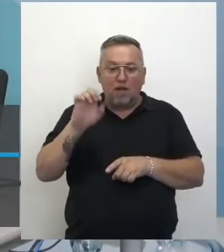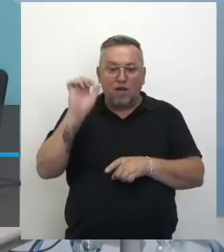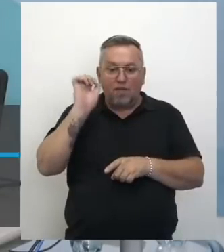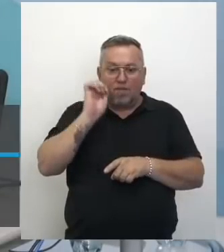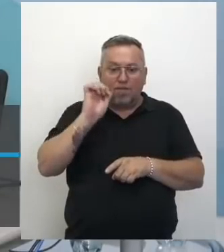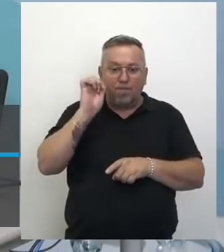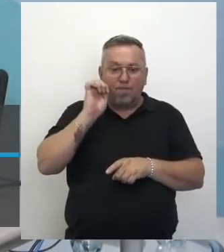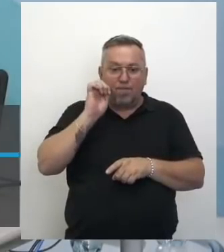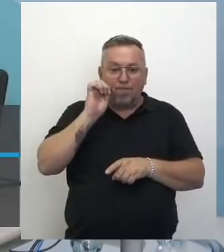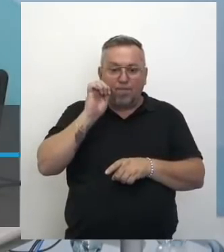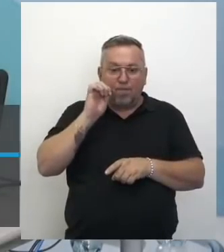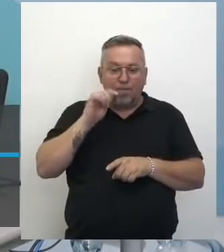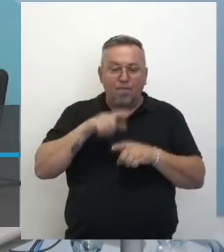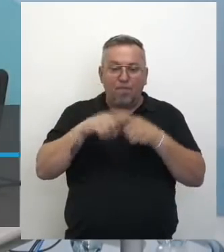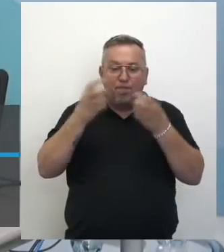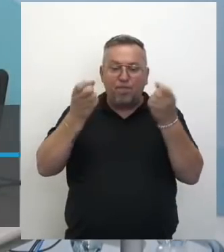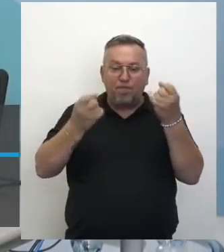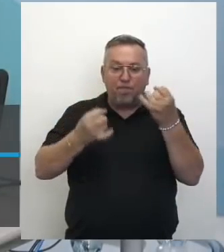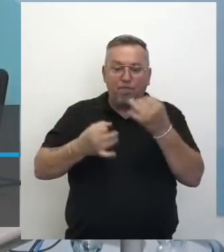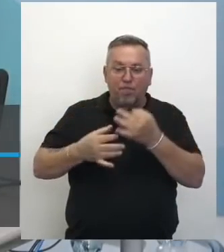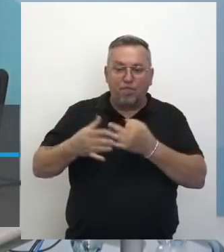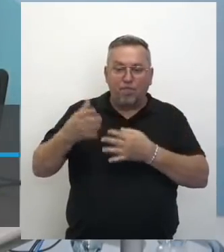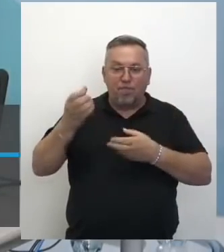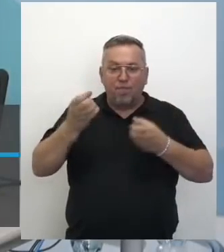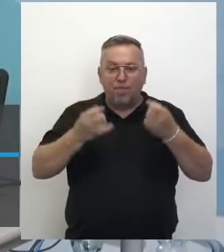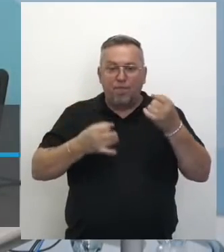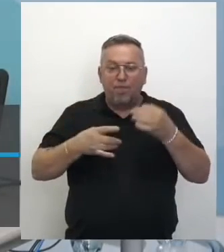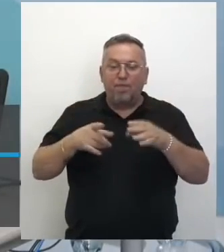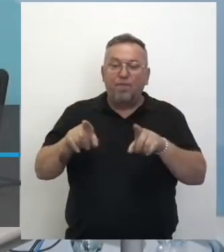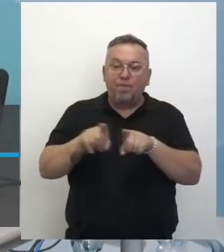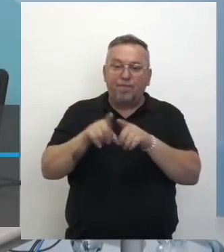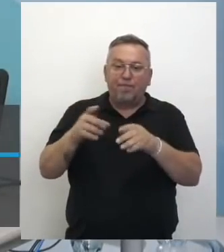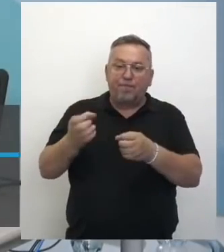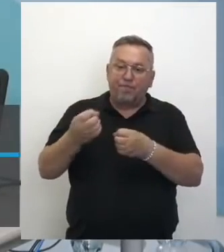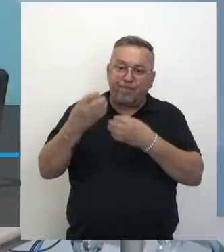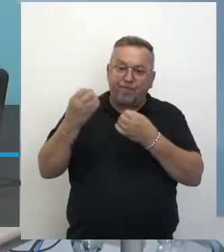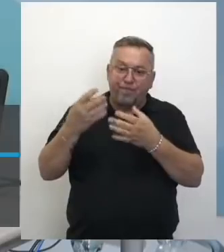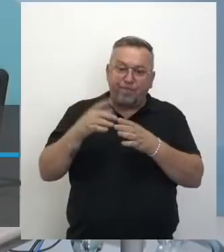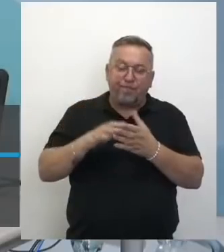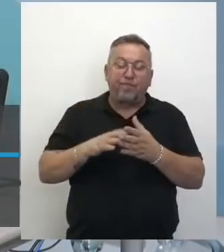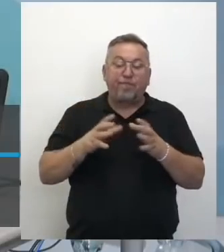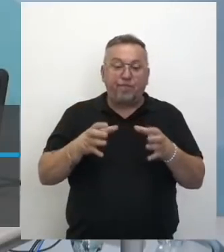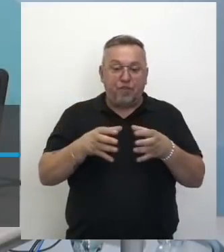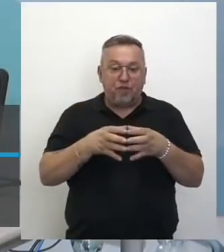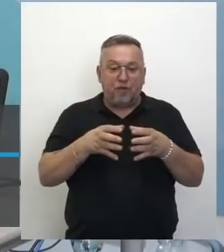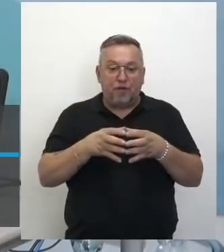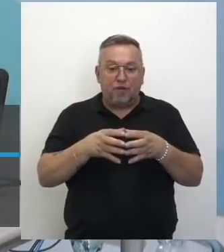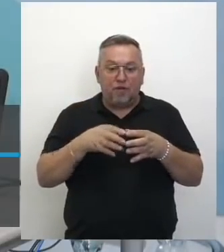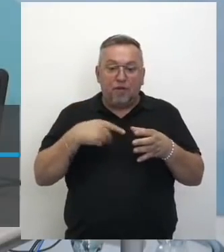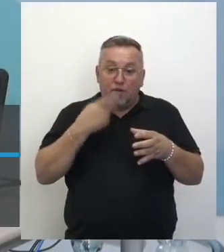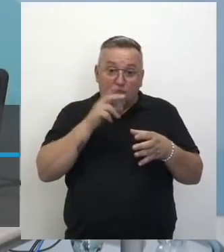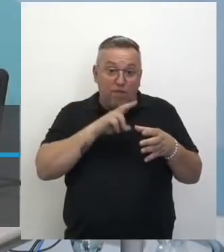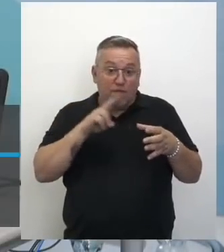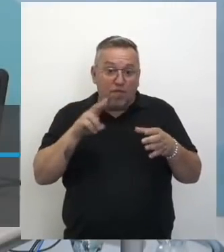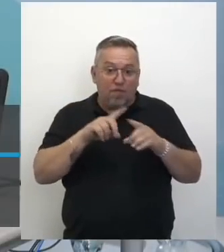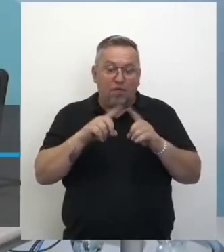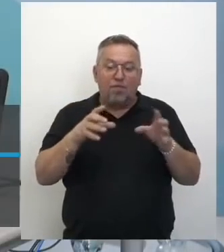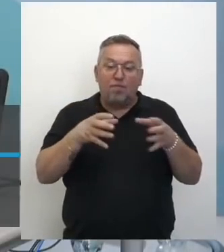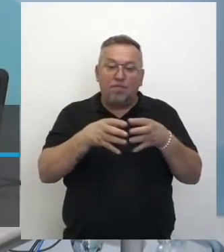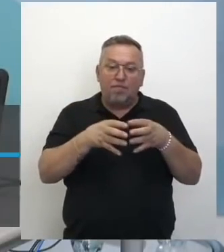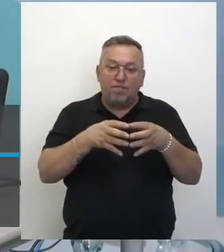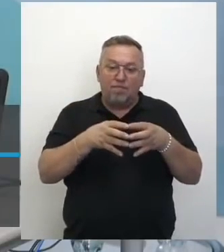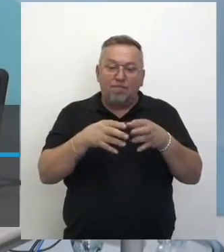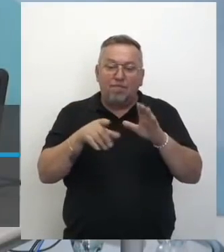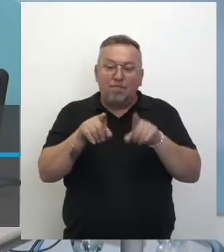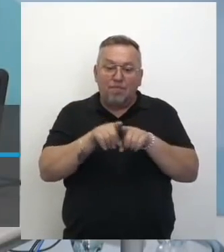feminina, me contou muitas histórias, deram alguns ensinamentos, inclusive que na aldeia dela, não vou lembrar a tribo agora, mas que na aldeia